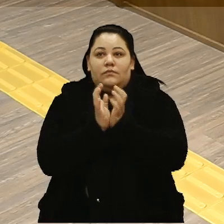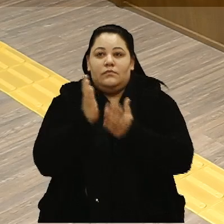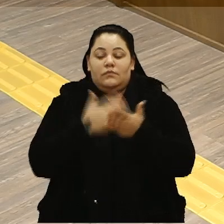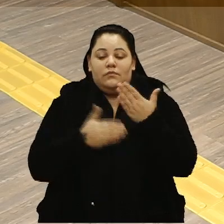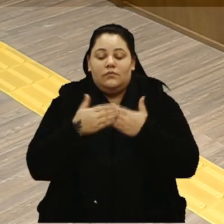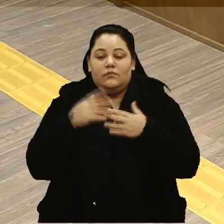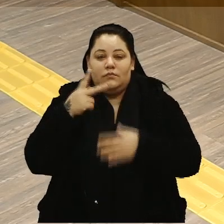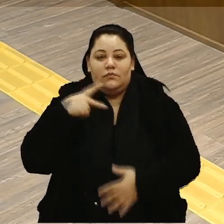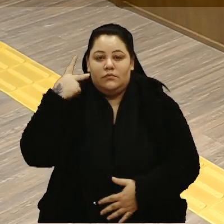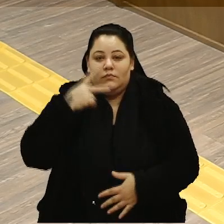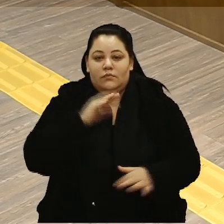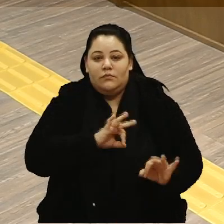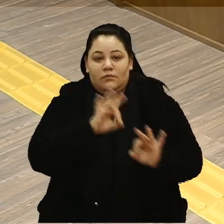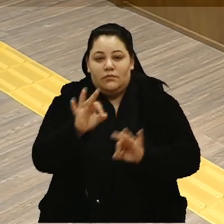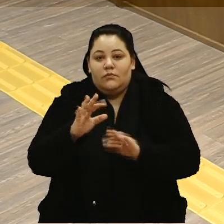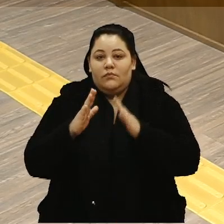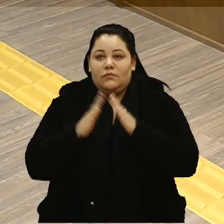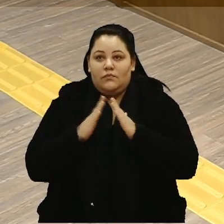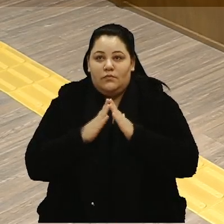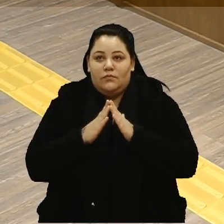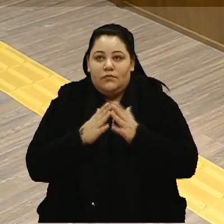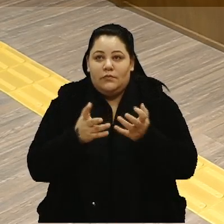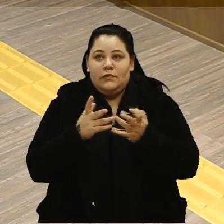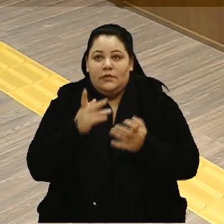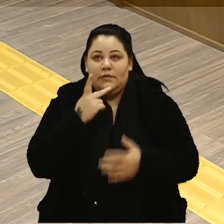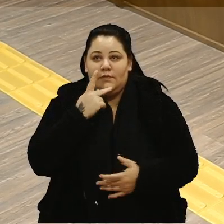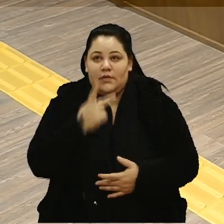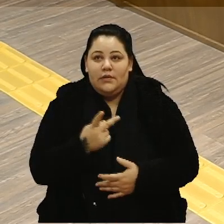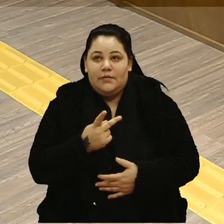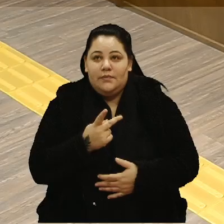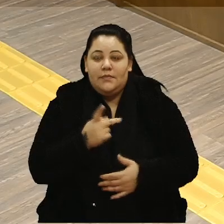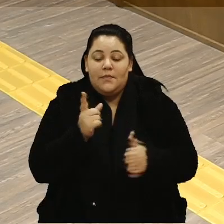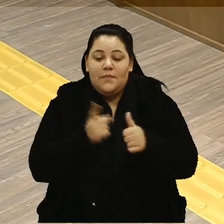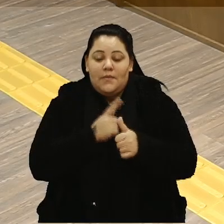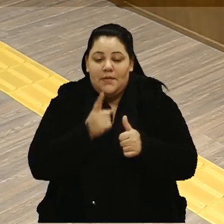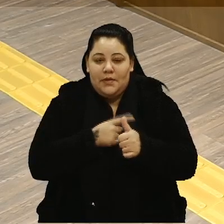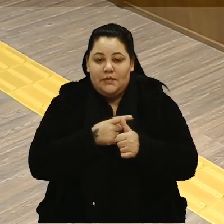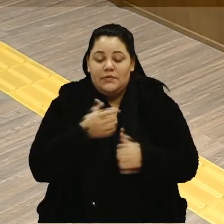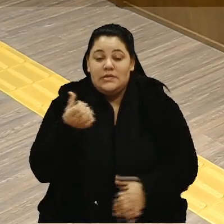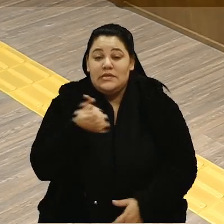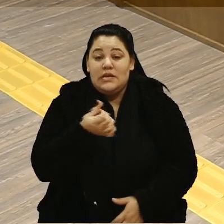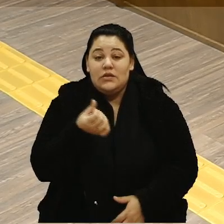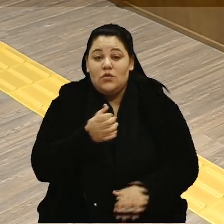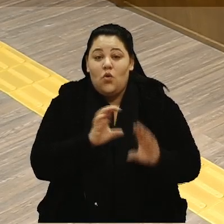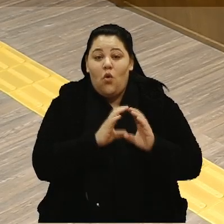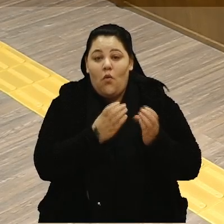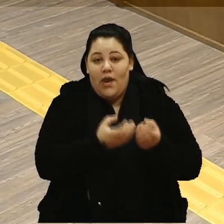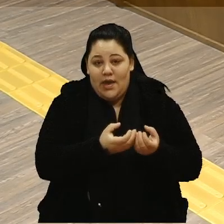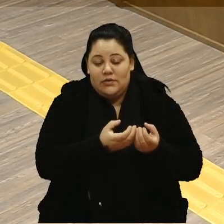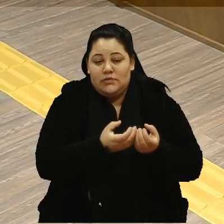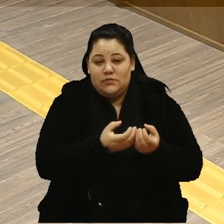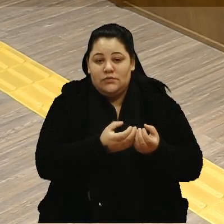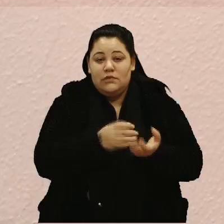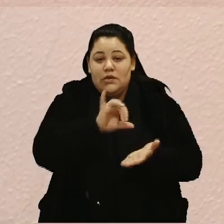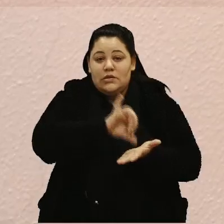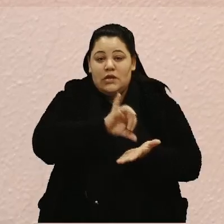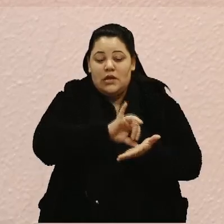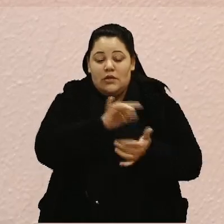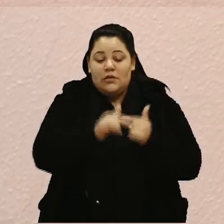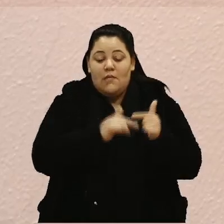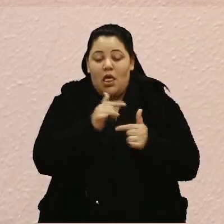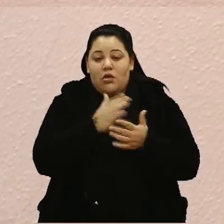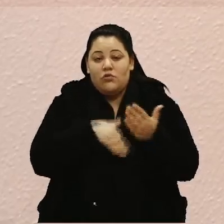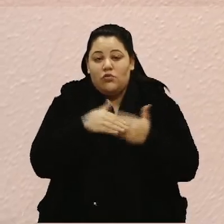que nos acompanham daqui de casa, queria fazer um voto de congratulação, primeiramente, ao 6º Congresso da Central de Trabalhadores e Trabalhadoras do